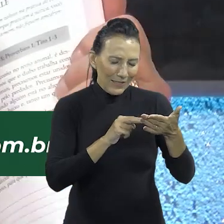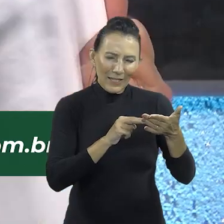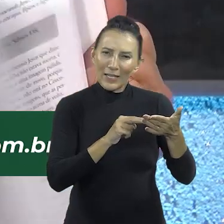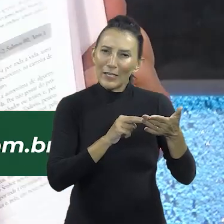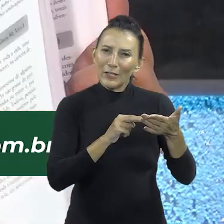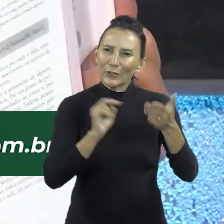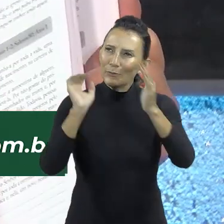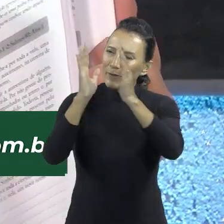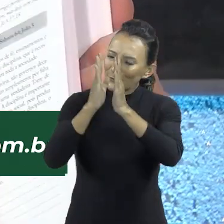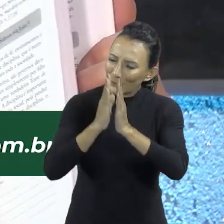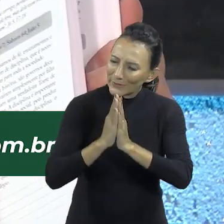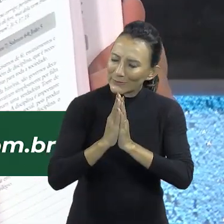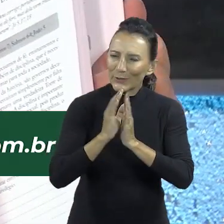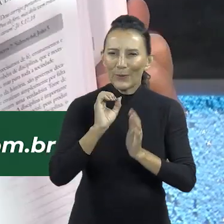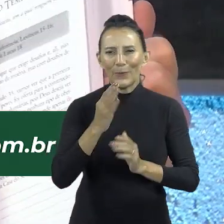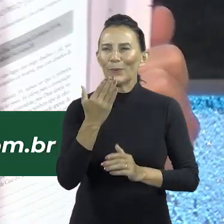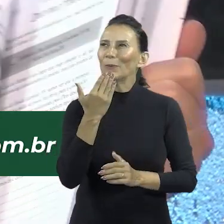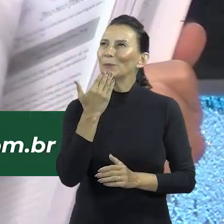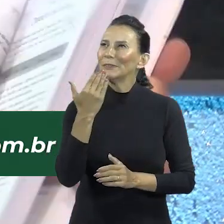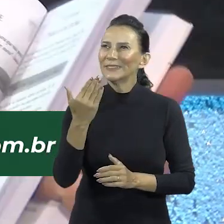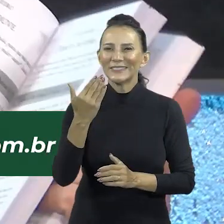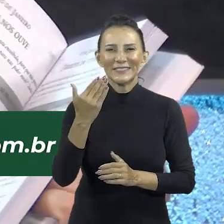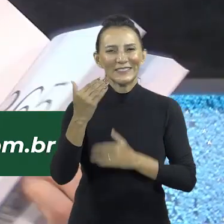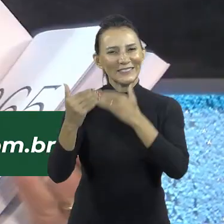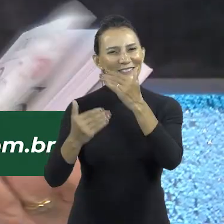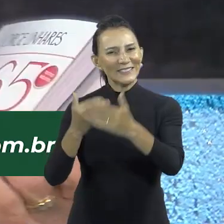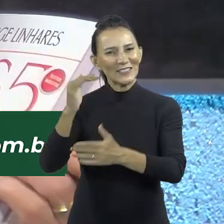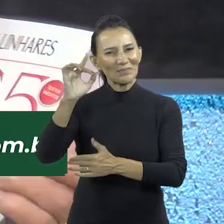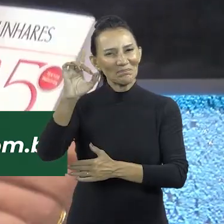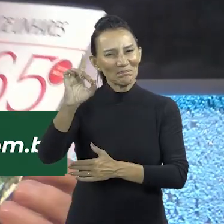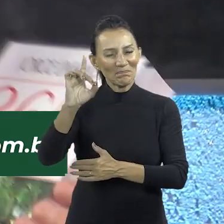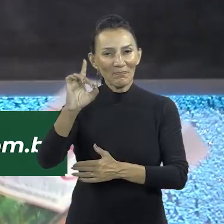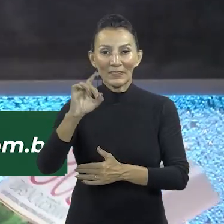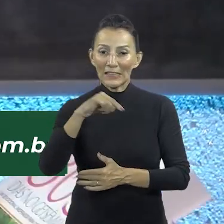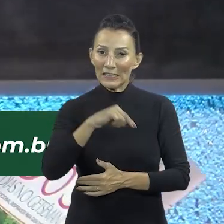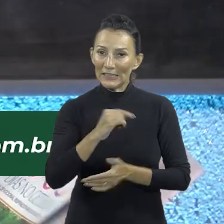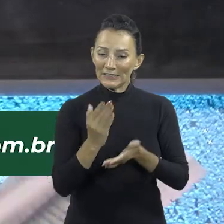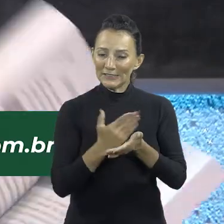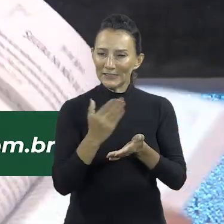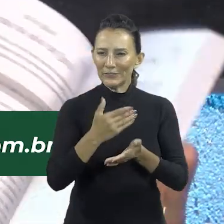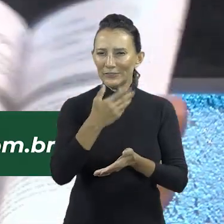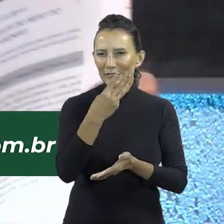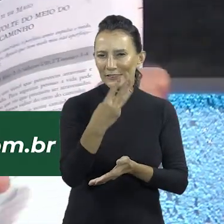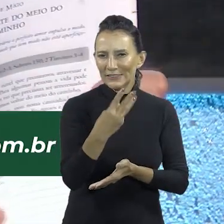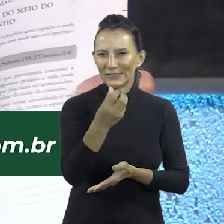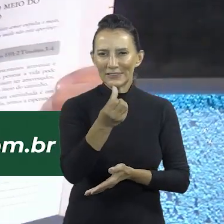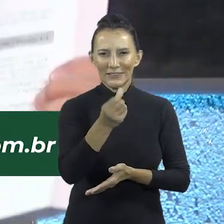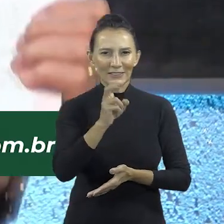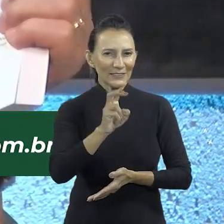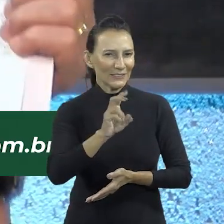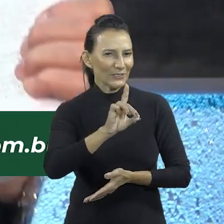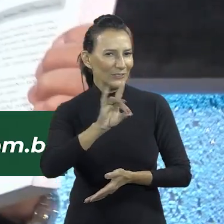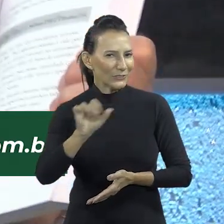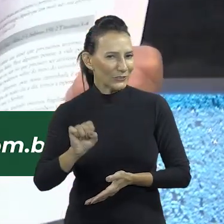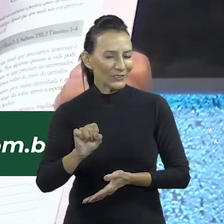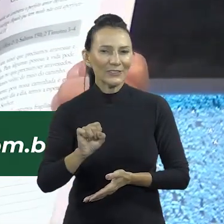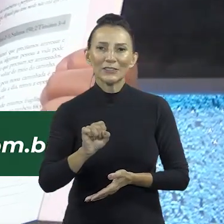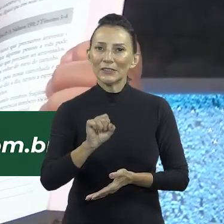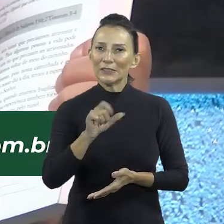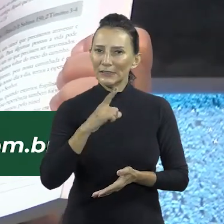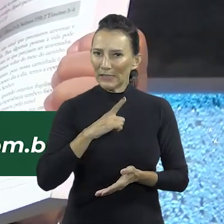uma adoração. E esse livro é tão legal, esse 365 dias, que tem um lugar para